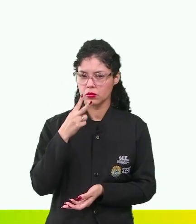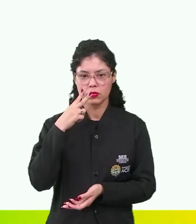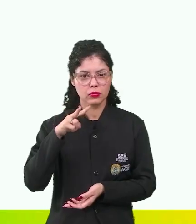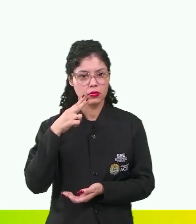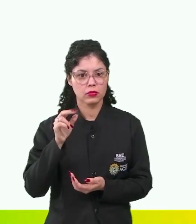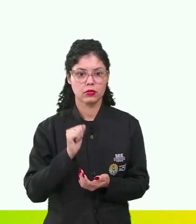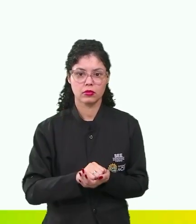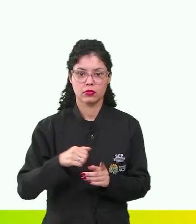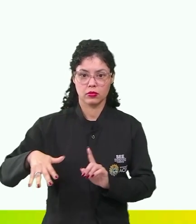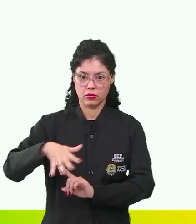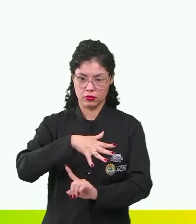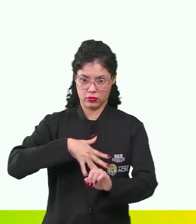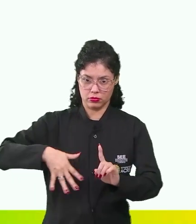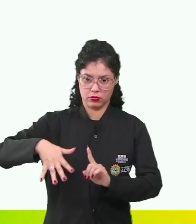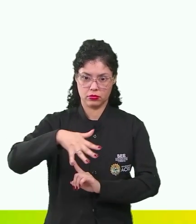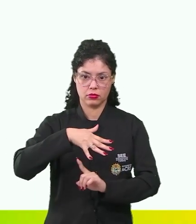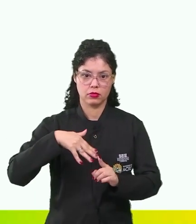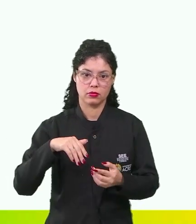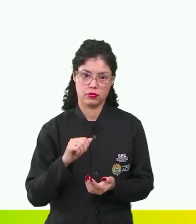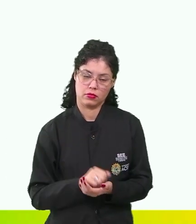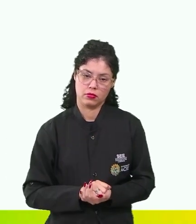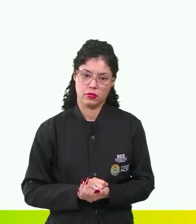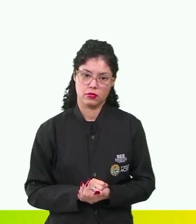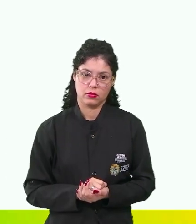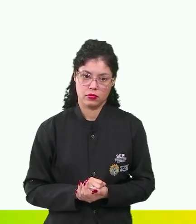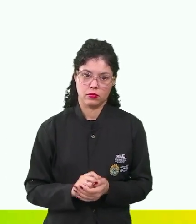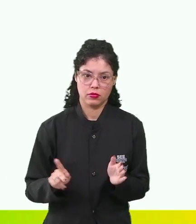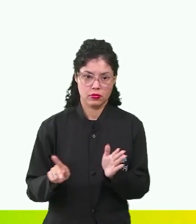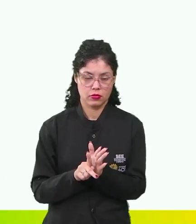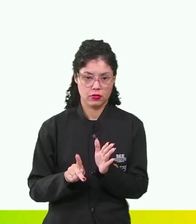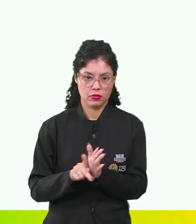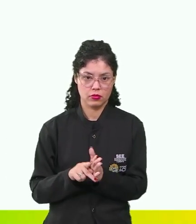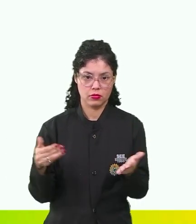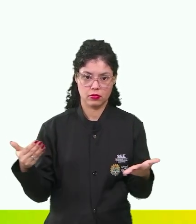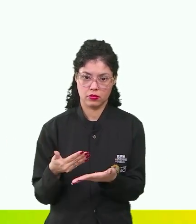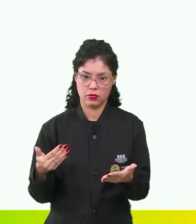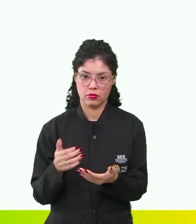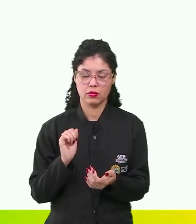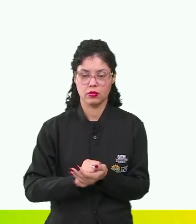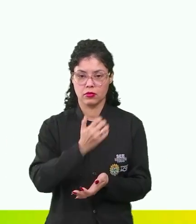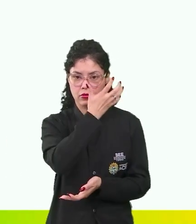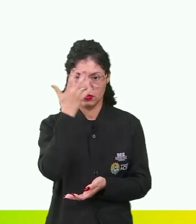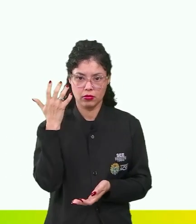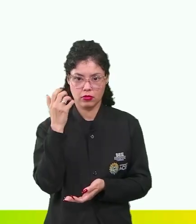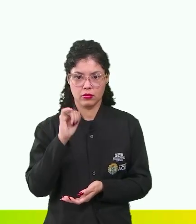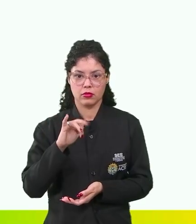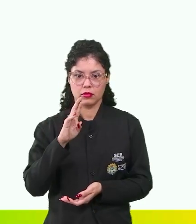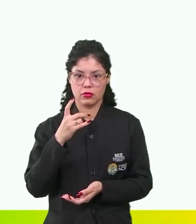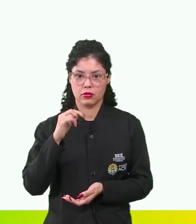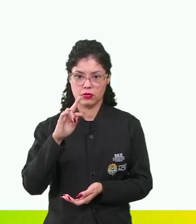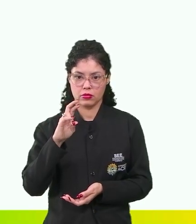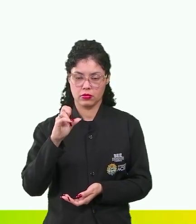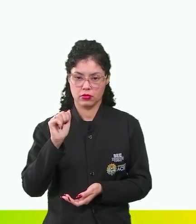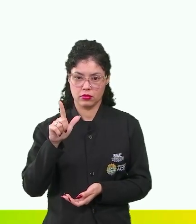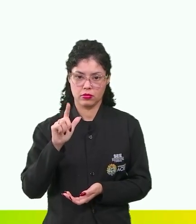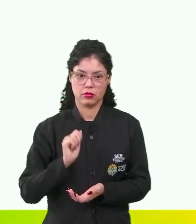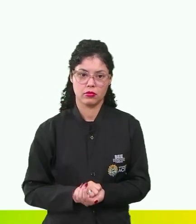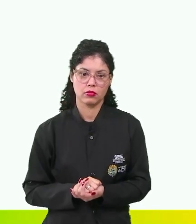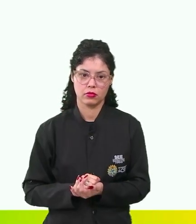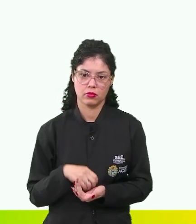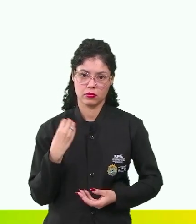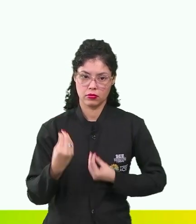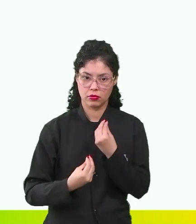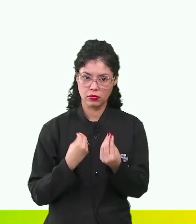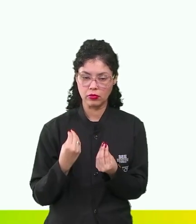questão ambiental. Então, o modelo de consumo atual tem um caráter insustentável,